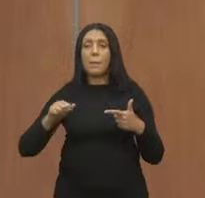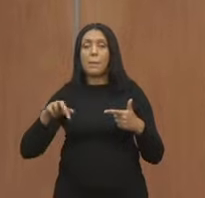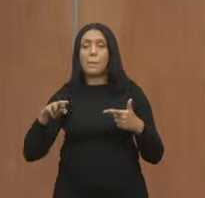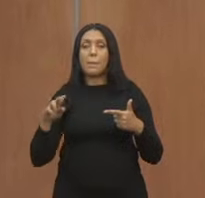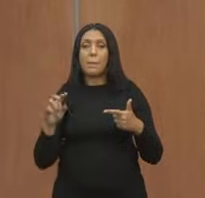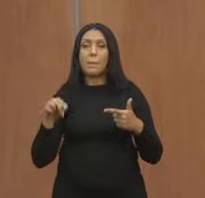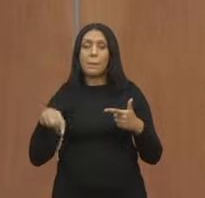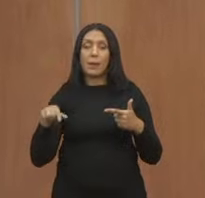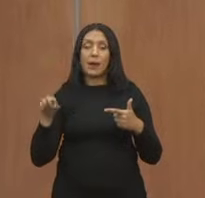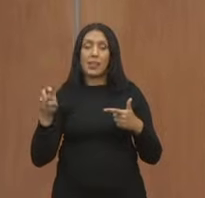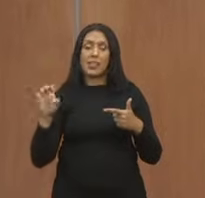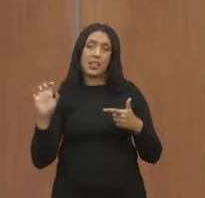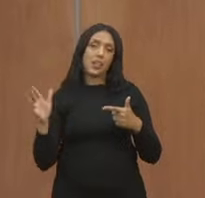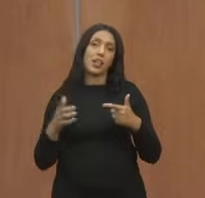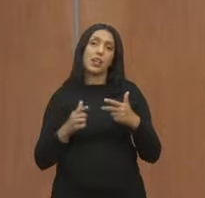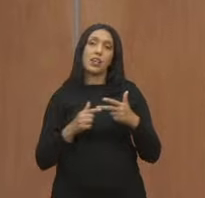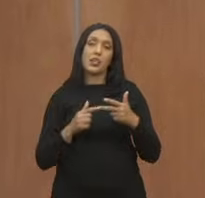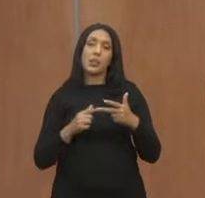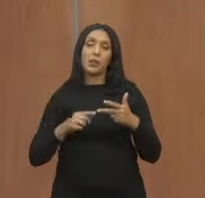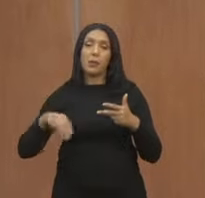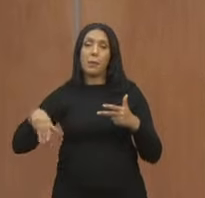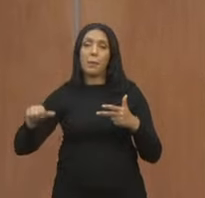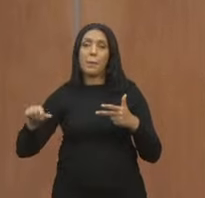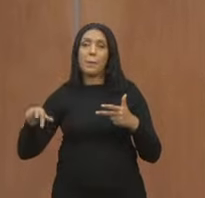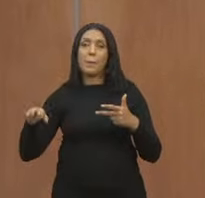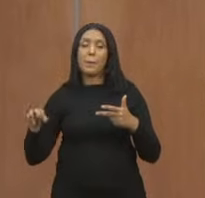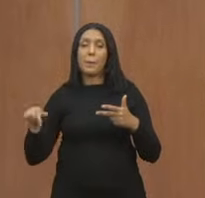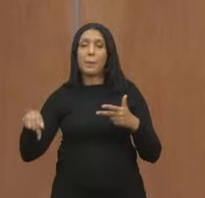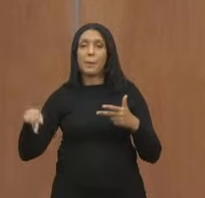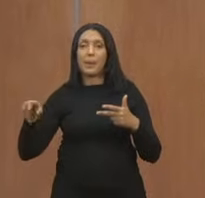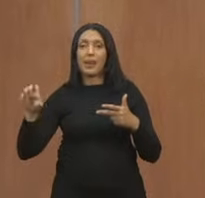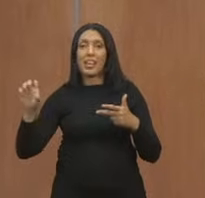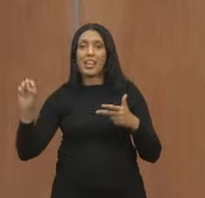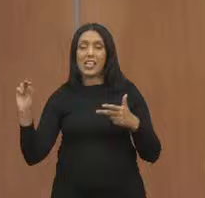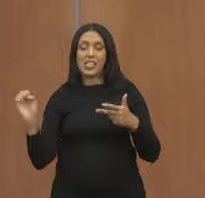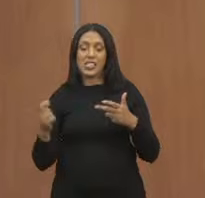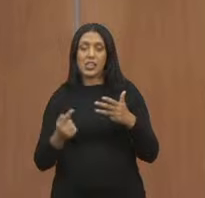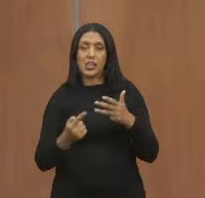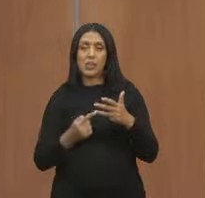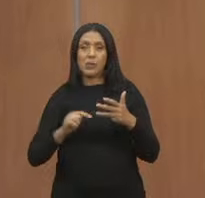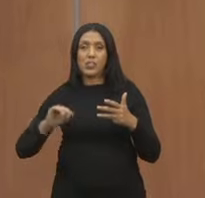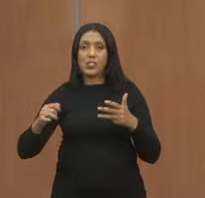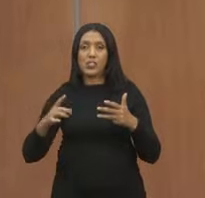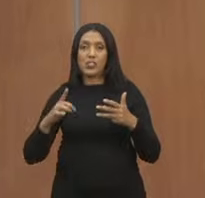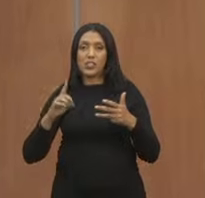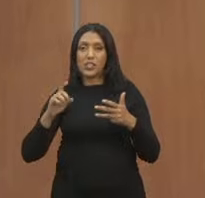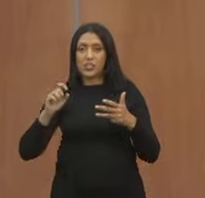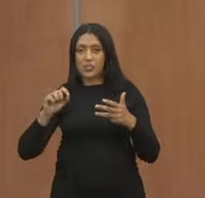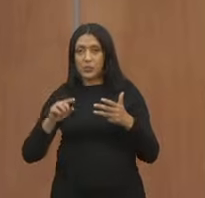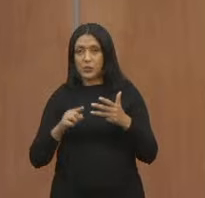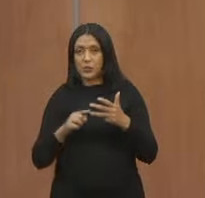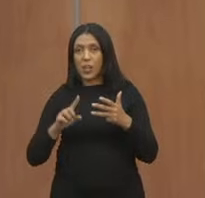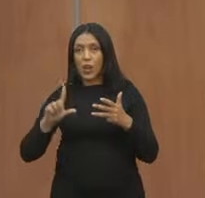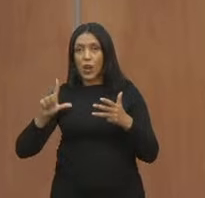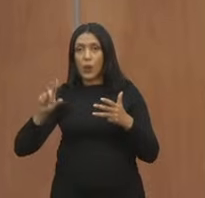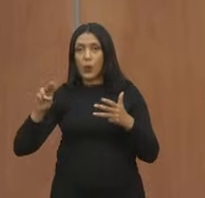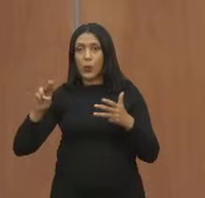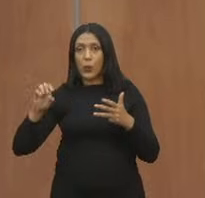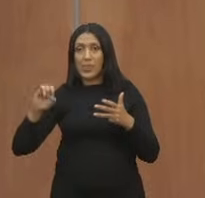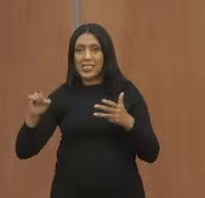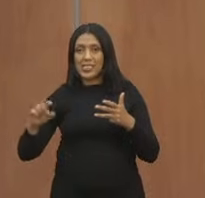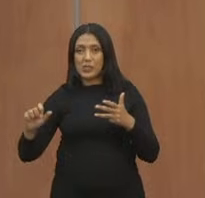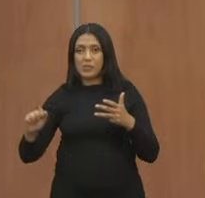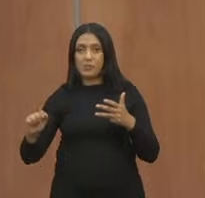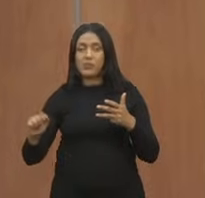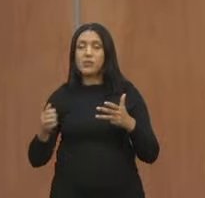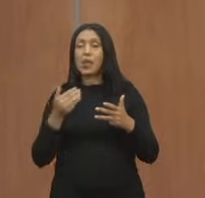do Jardim Luiza. 4 importantes UBSs que estão aí em fase de construção, em fase de licitação, para melhorar a saúde do